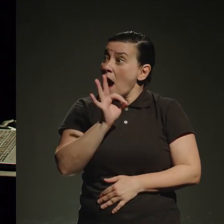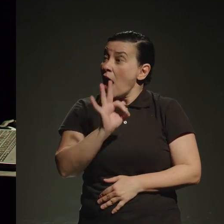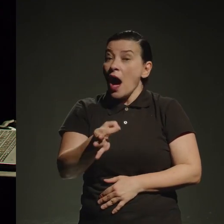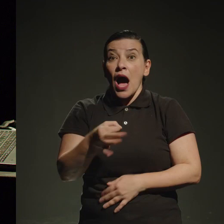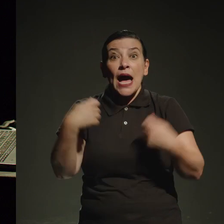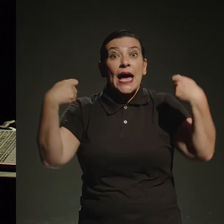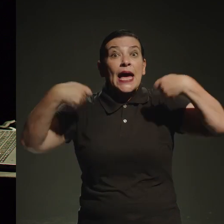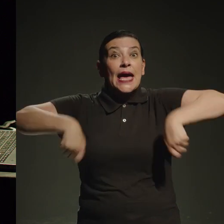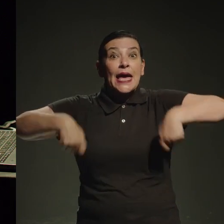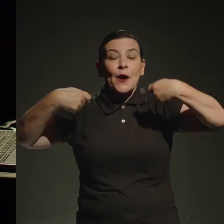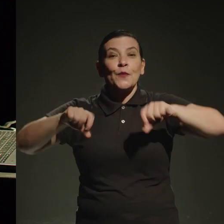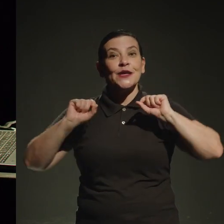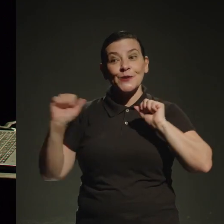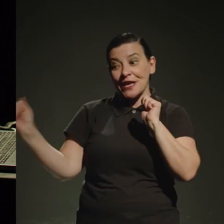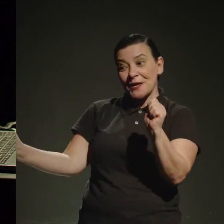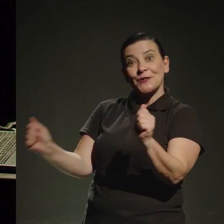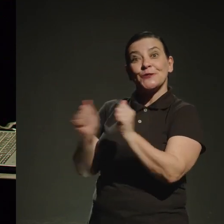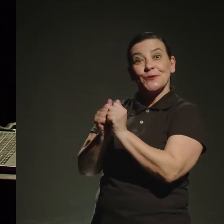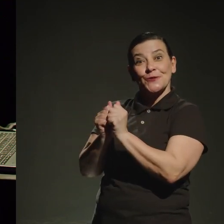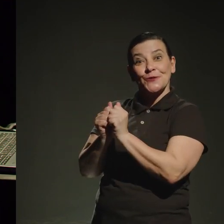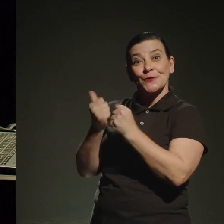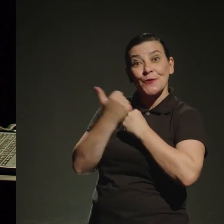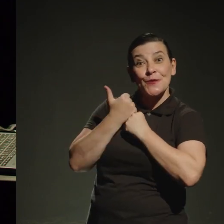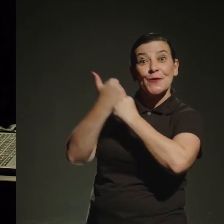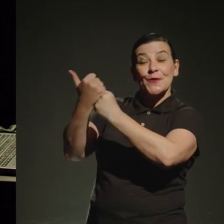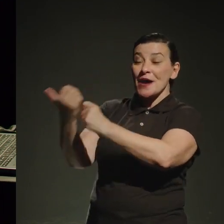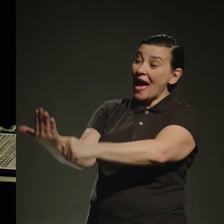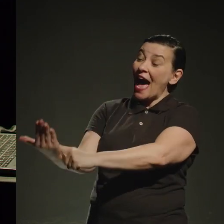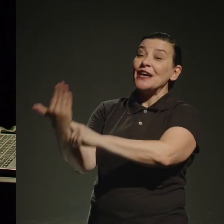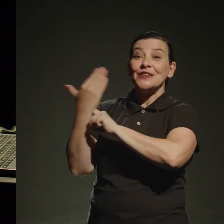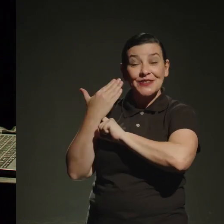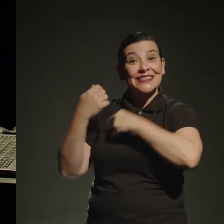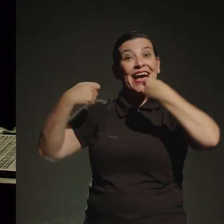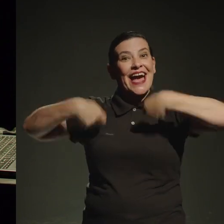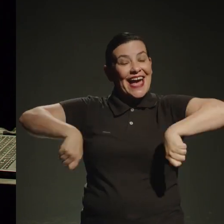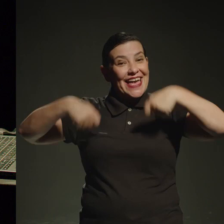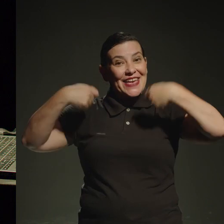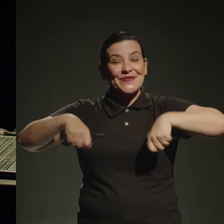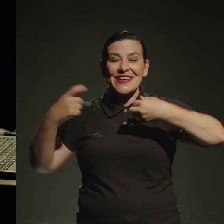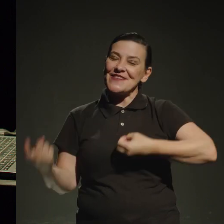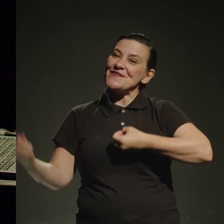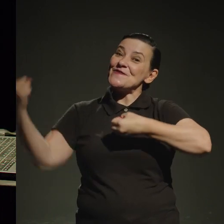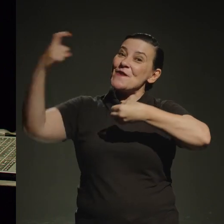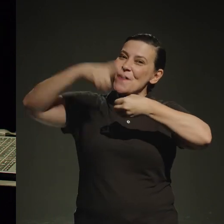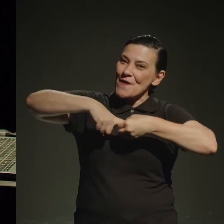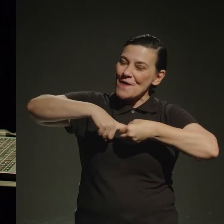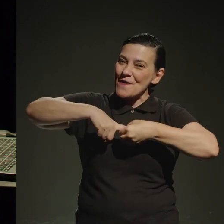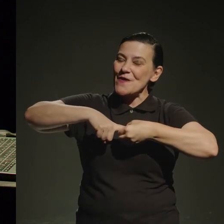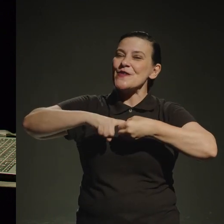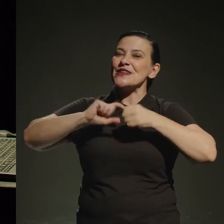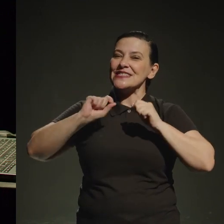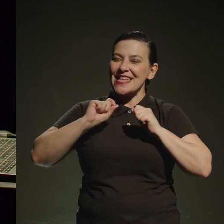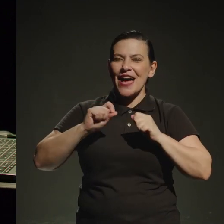Sinto muito frustrar tua turística turnê. Tem paciência. Eis que de súbito lembrei-me de